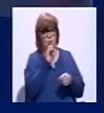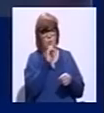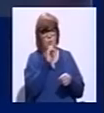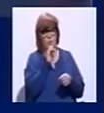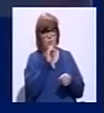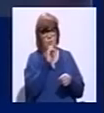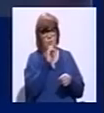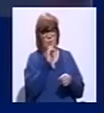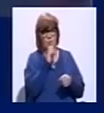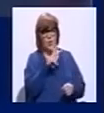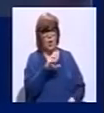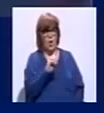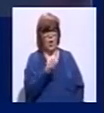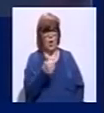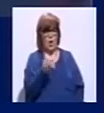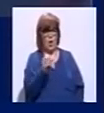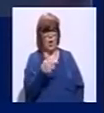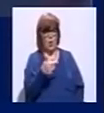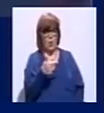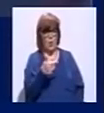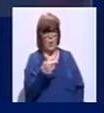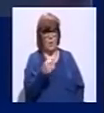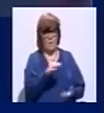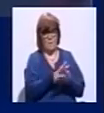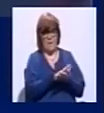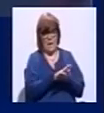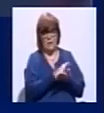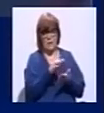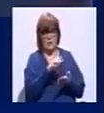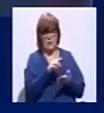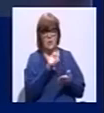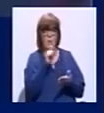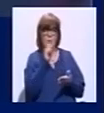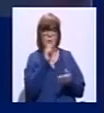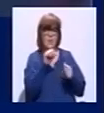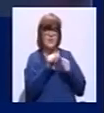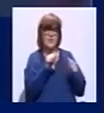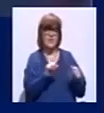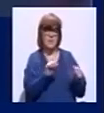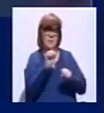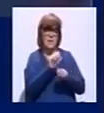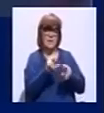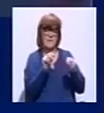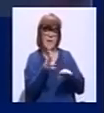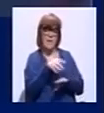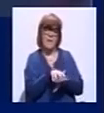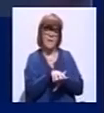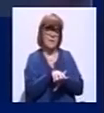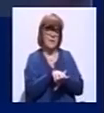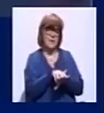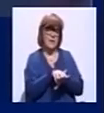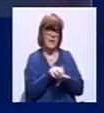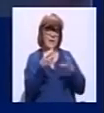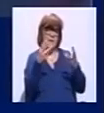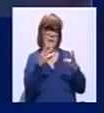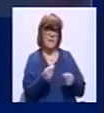robôs abaixo as bases lógicas e e que sistema de impressão seja adaptável a diversas bases